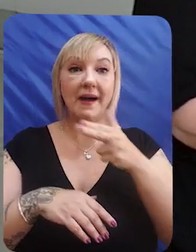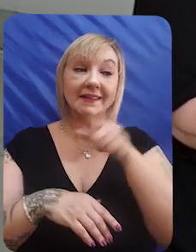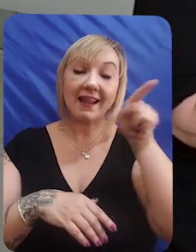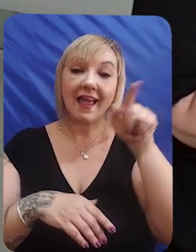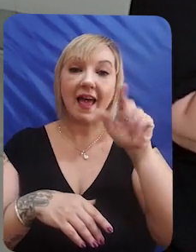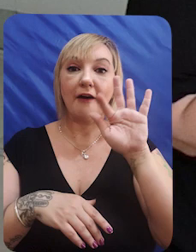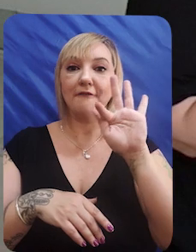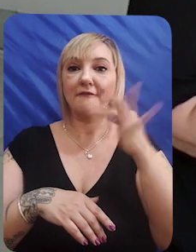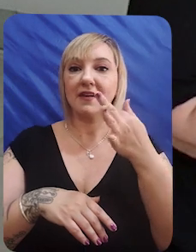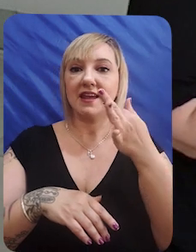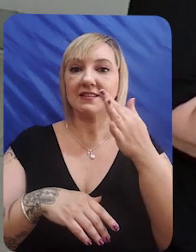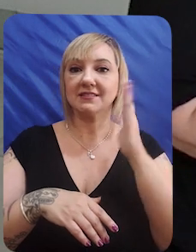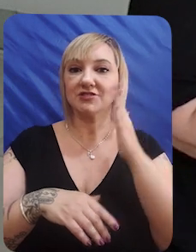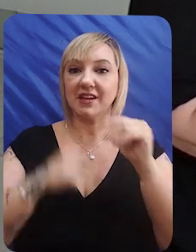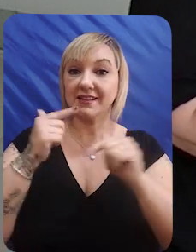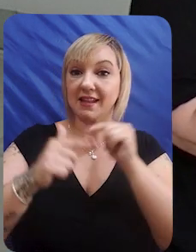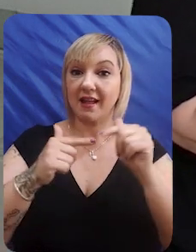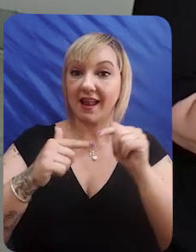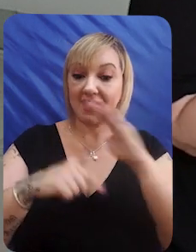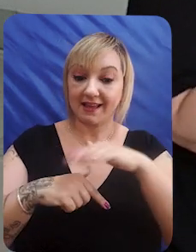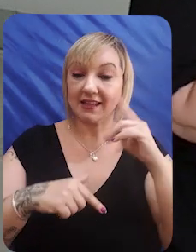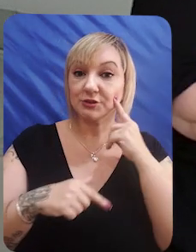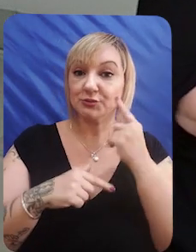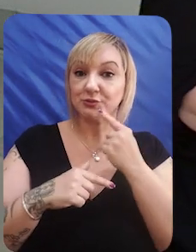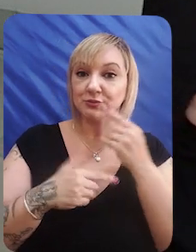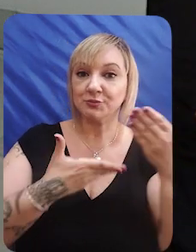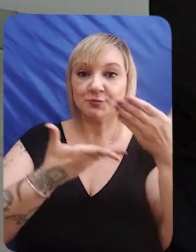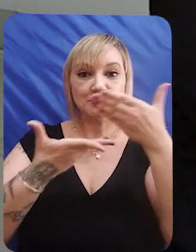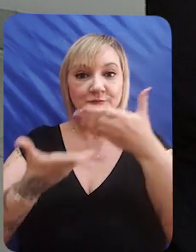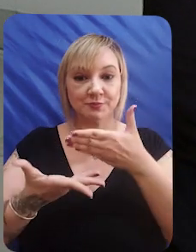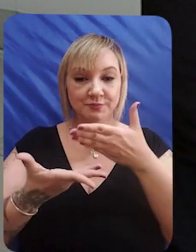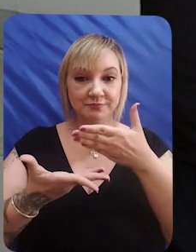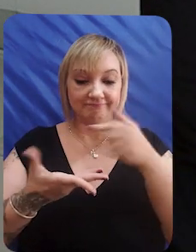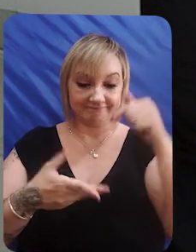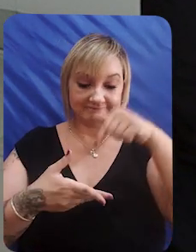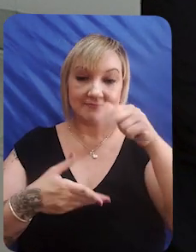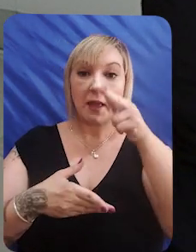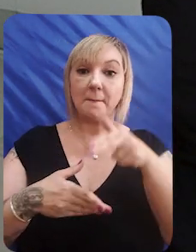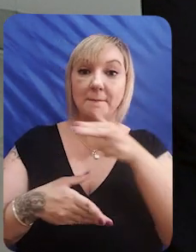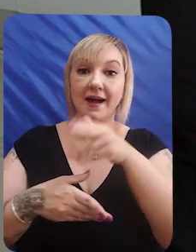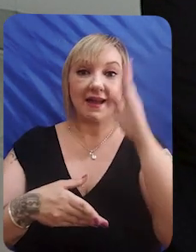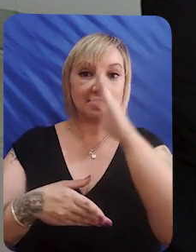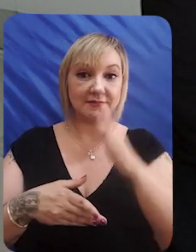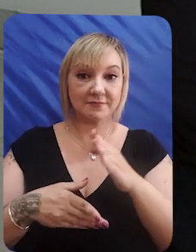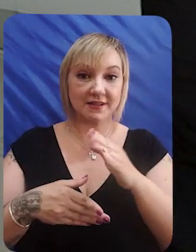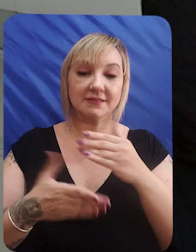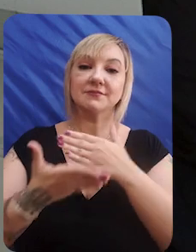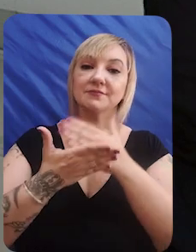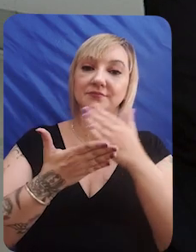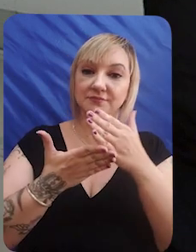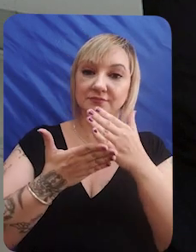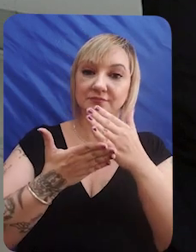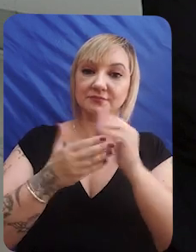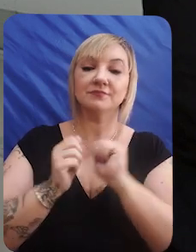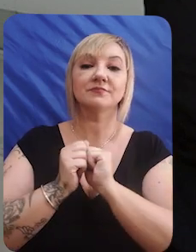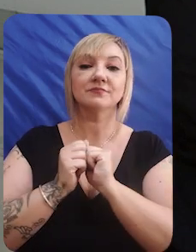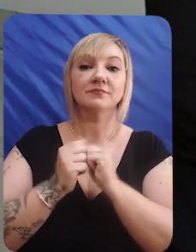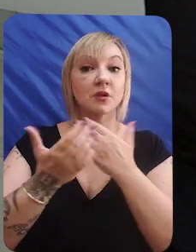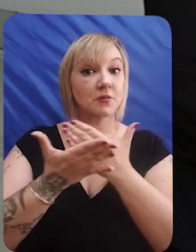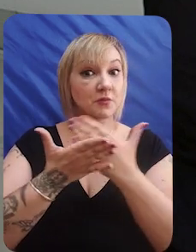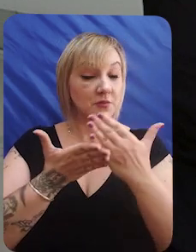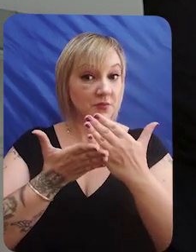Riet, que já fazia um trabalho com crianças surdas. E ele trouxe esse padre aqui para o Brasil. Foi assim que começou, que entrou a